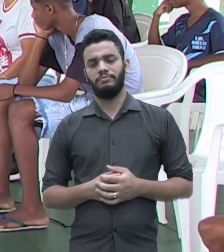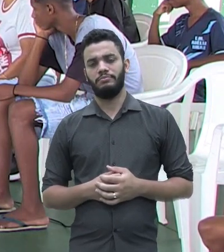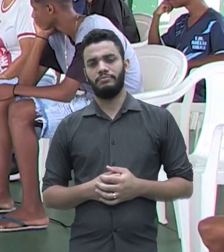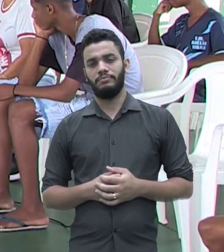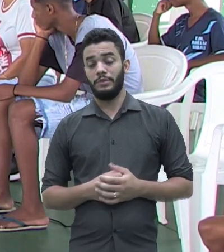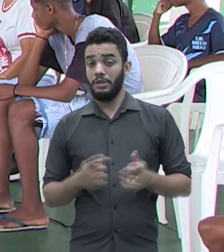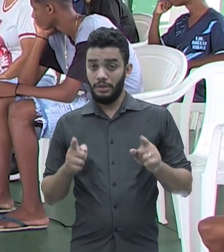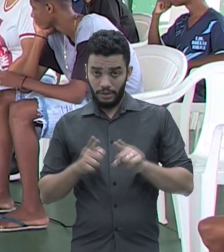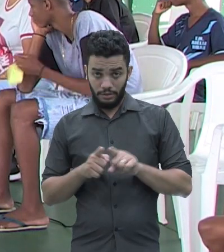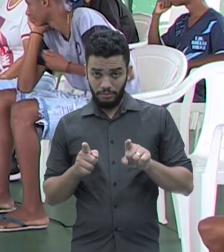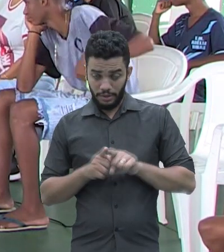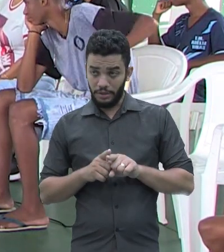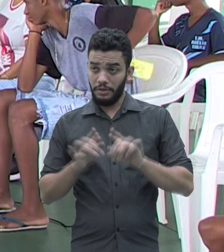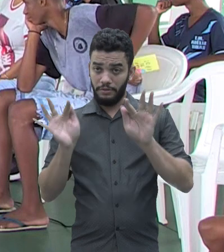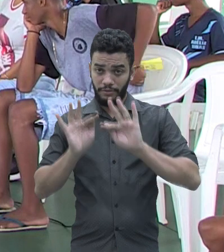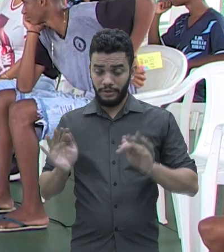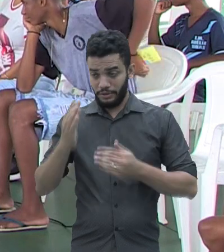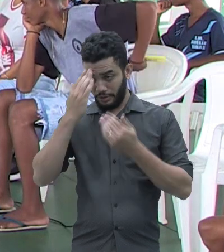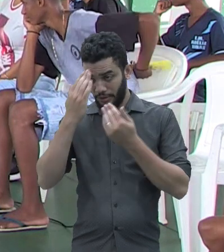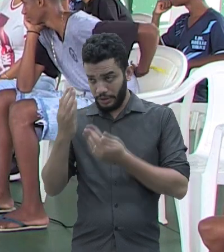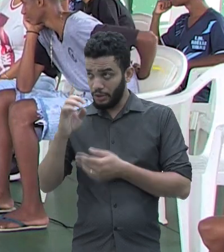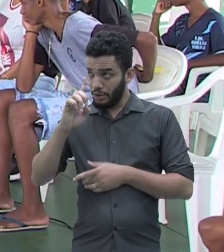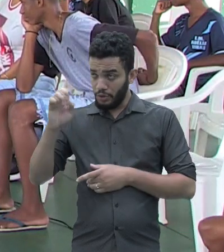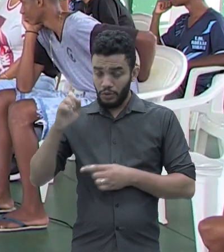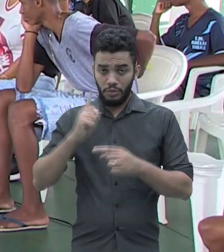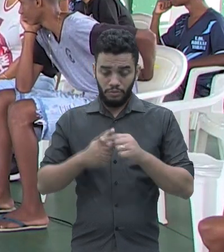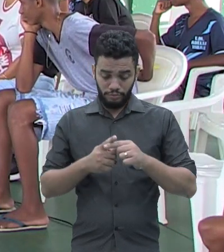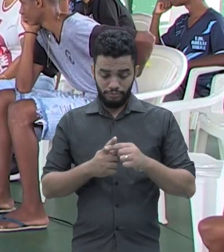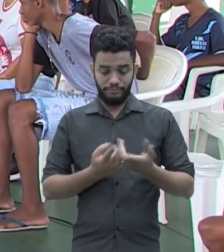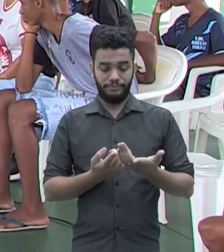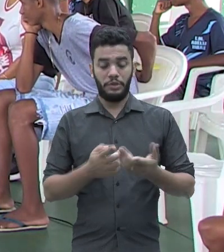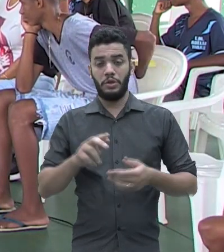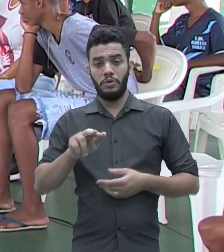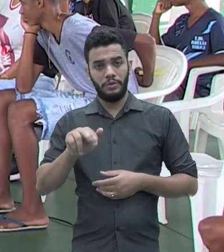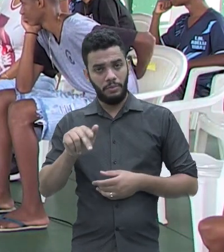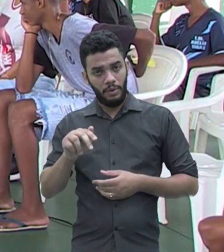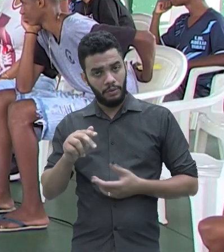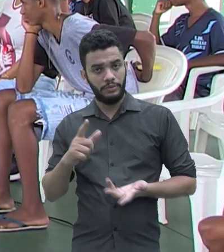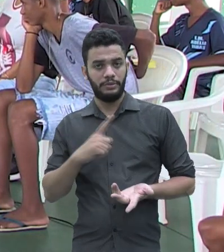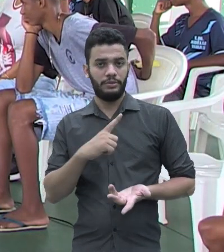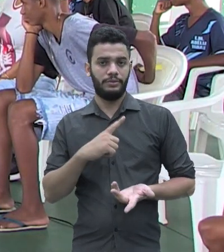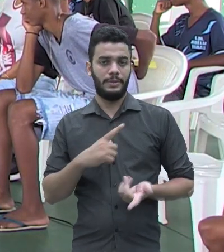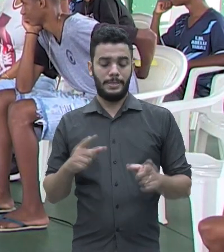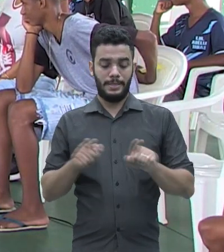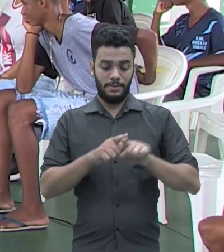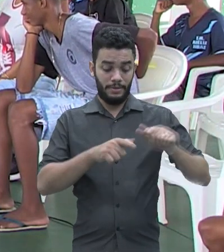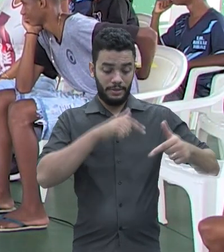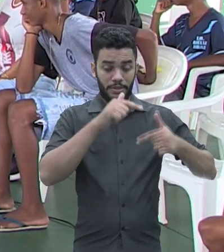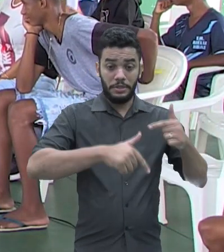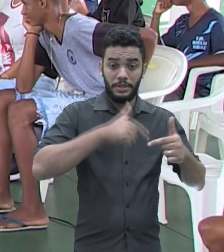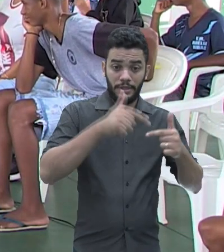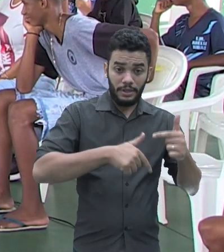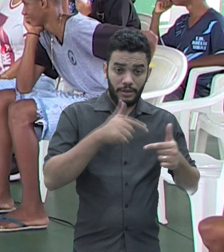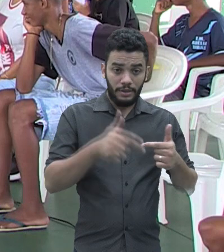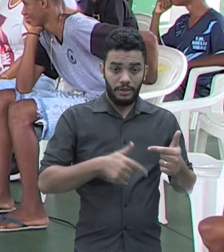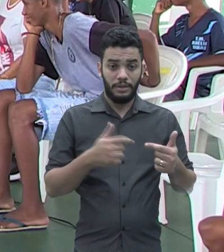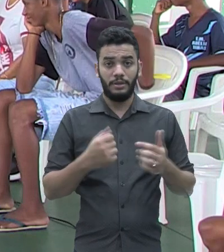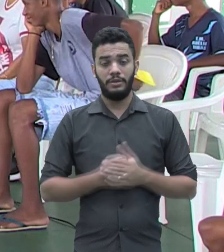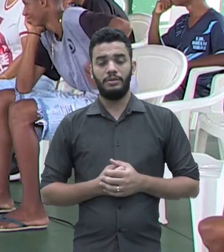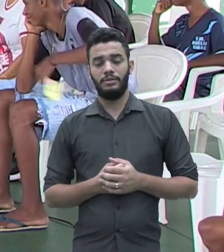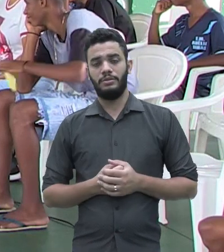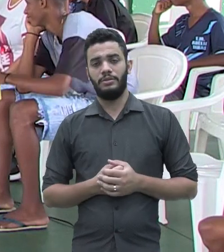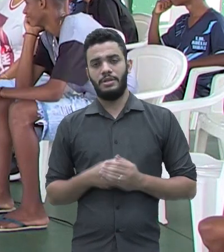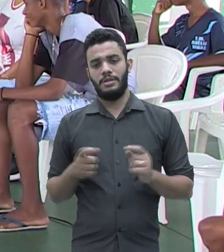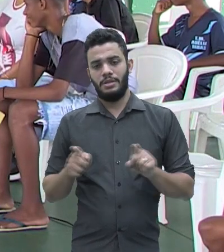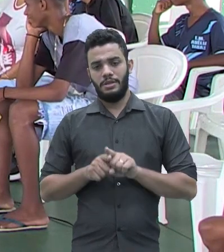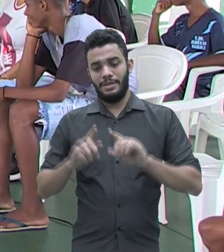Pelos irmãos? Pelo emprego? pela